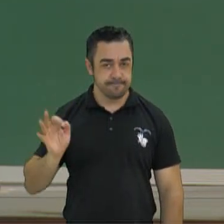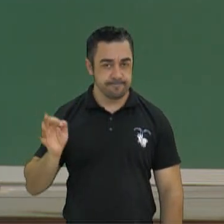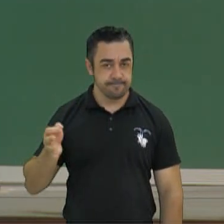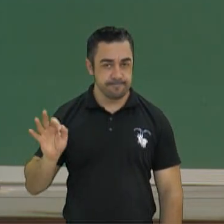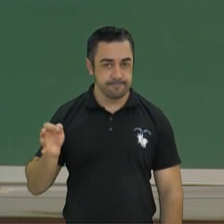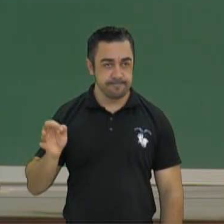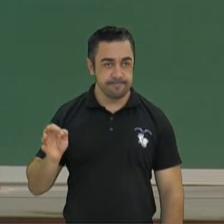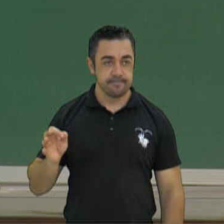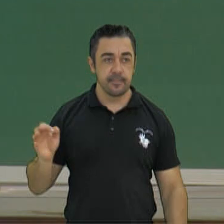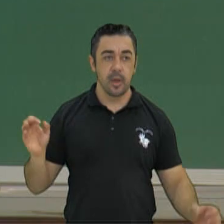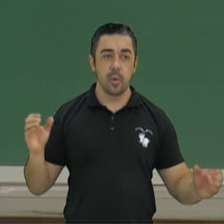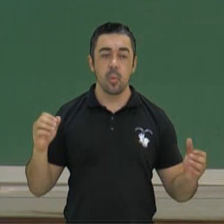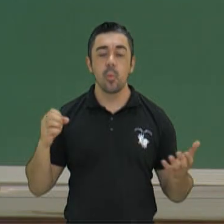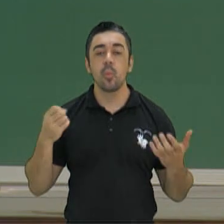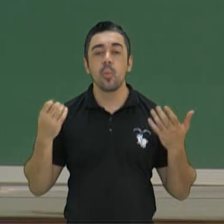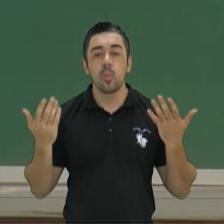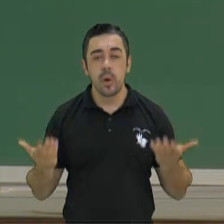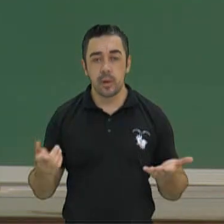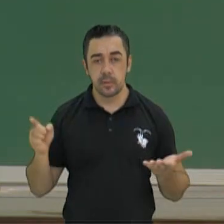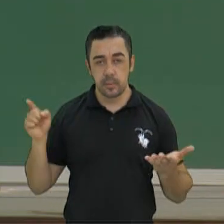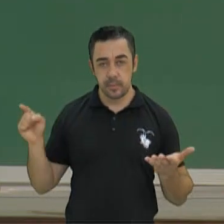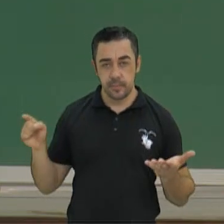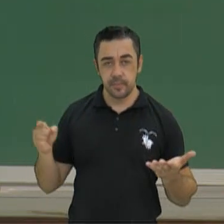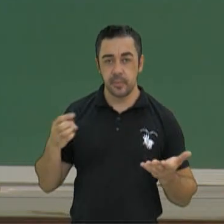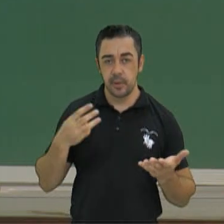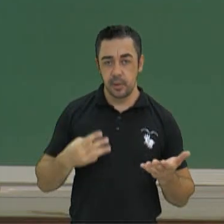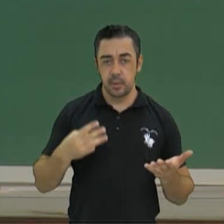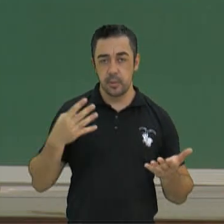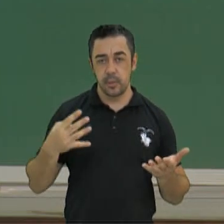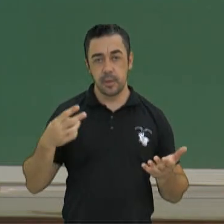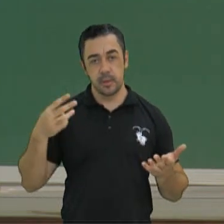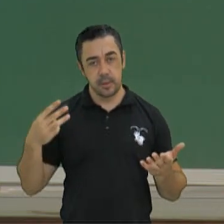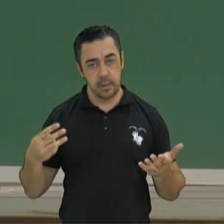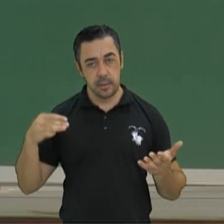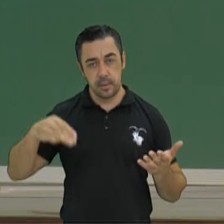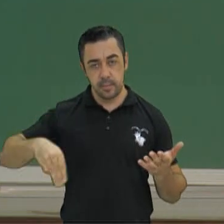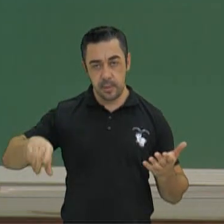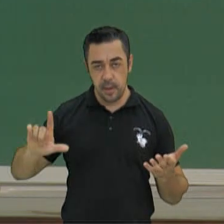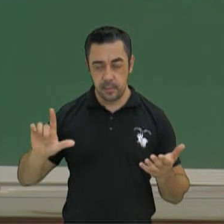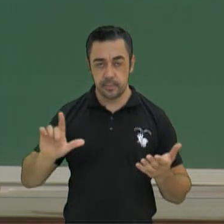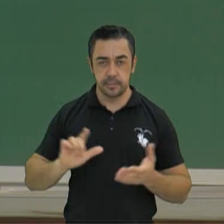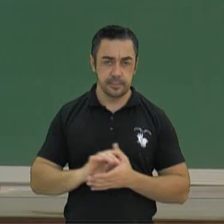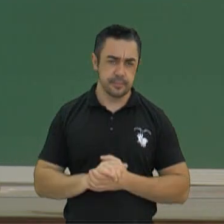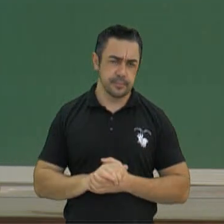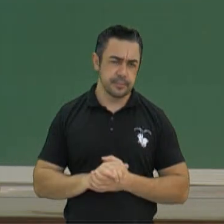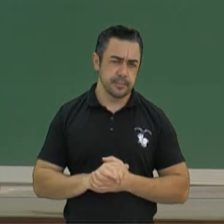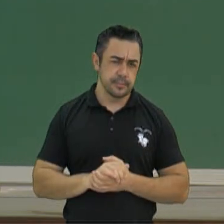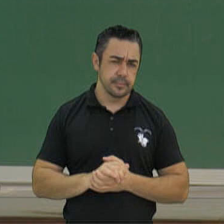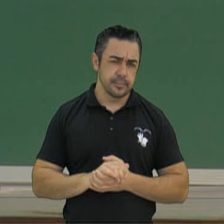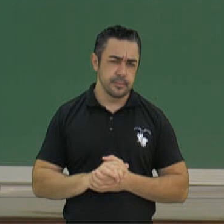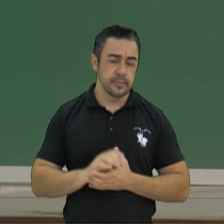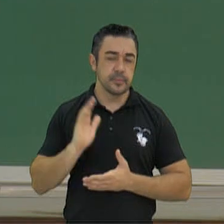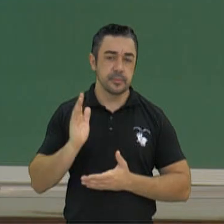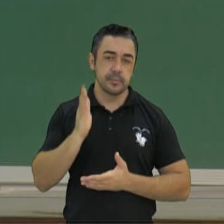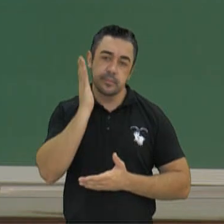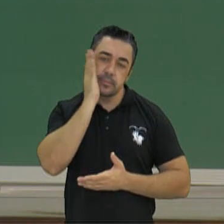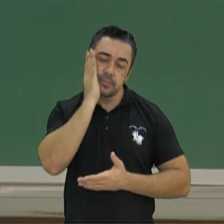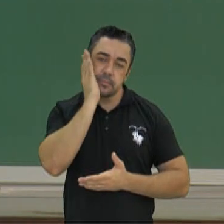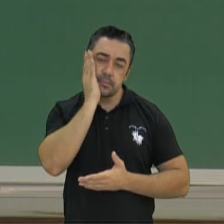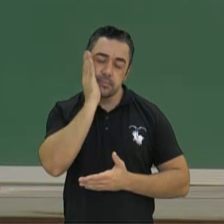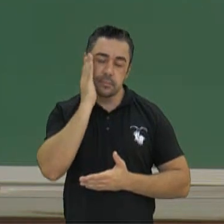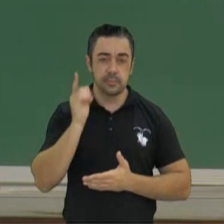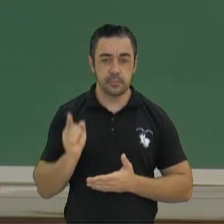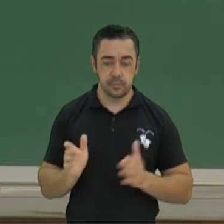tá? Então, a capacidade da caixa é de 343 mililitros. E agora, a gente já sabe que a capacidade